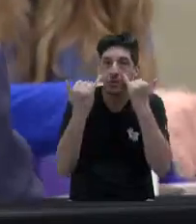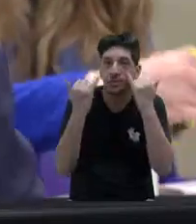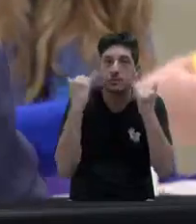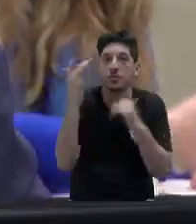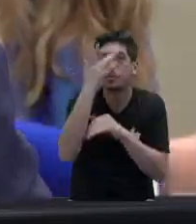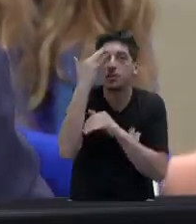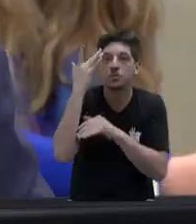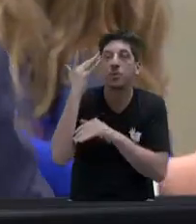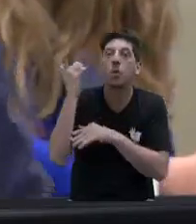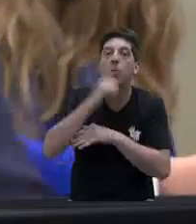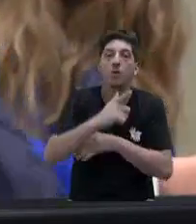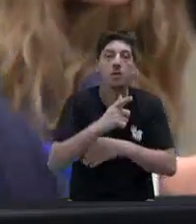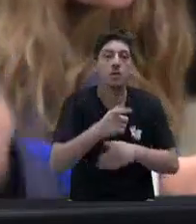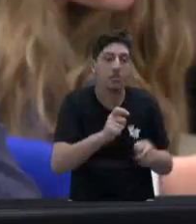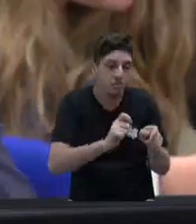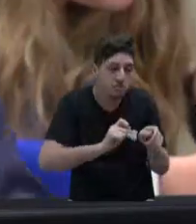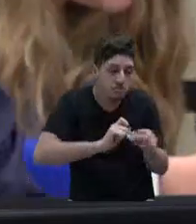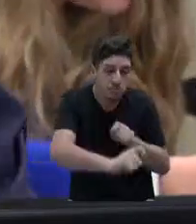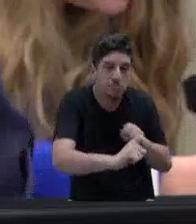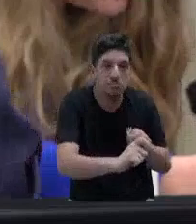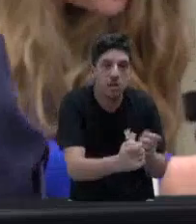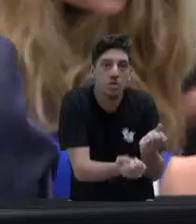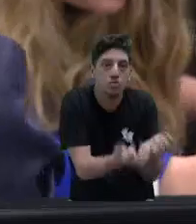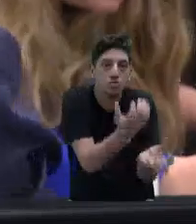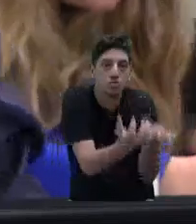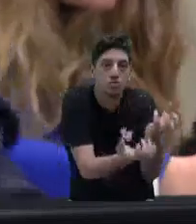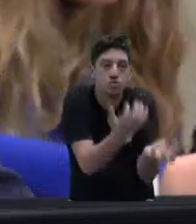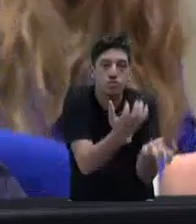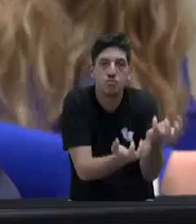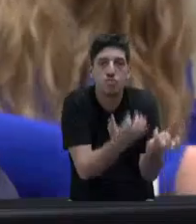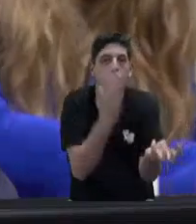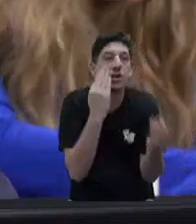pessoas possam usar obrigatoriamente PET lareiras.